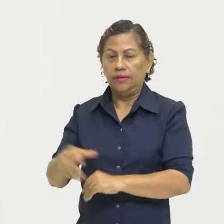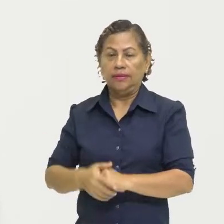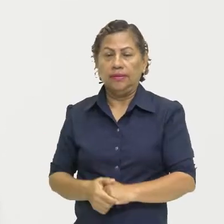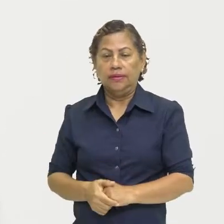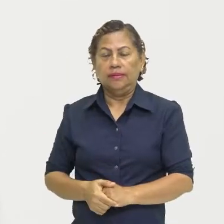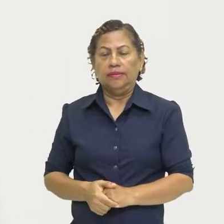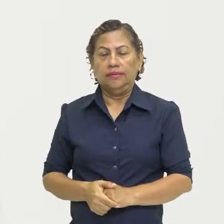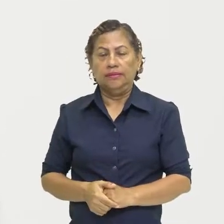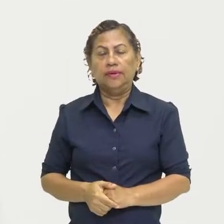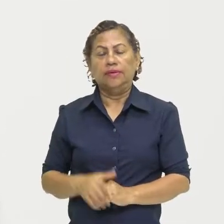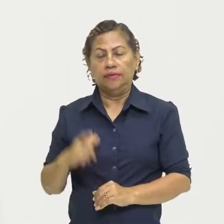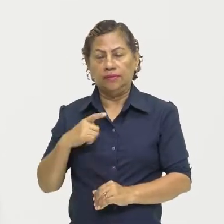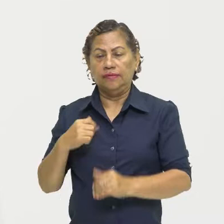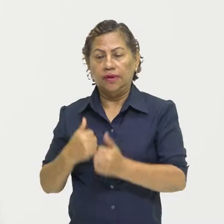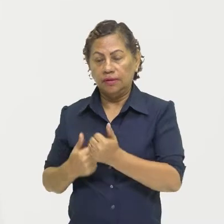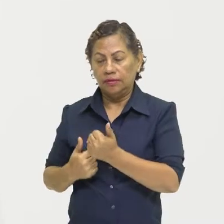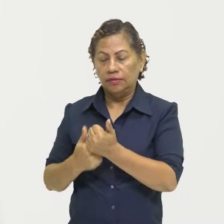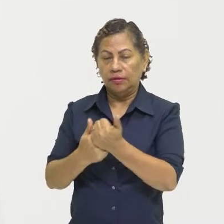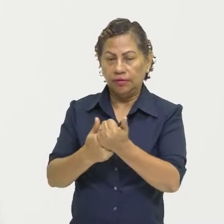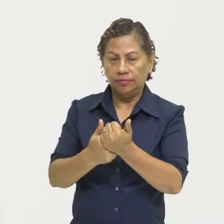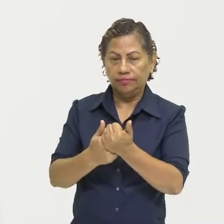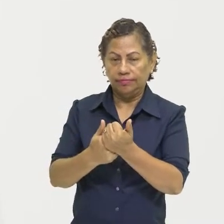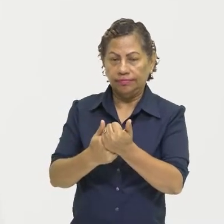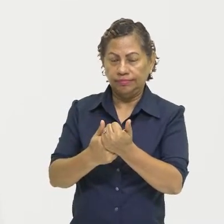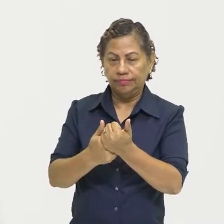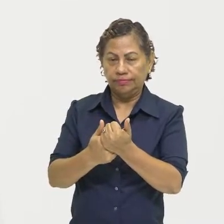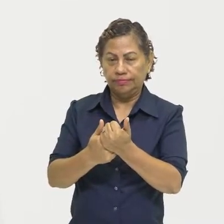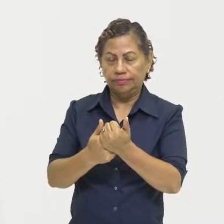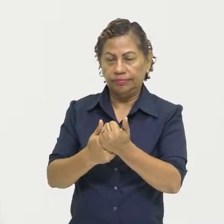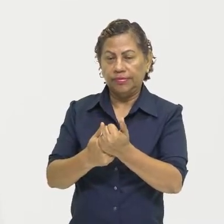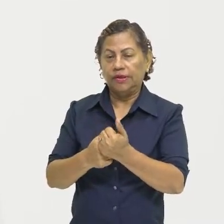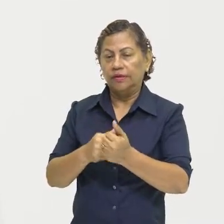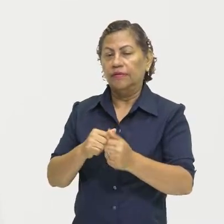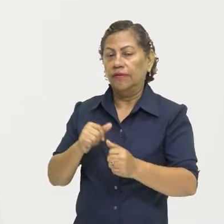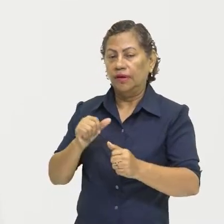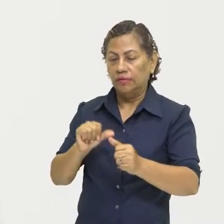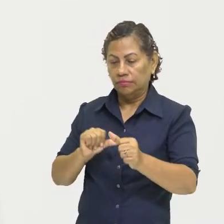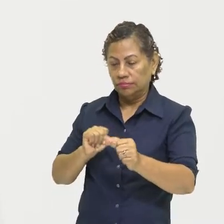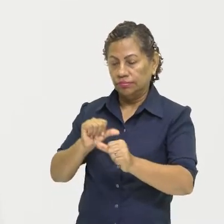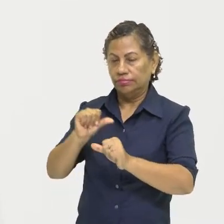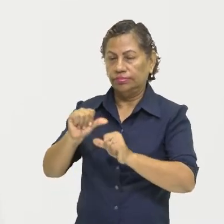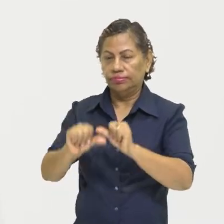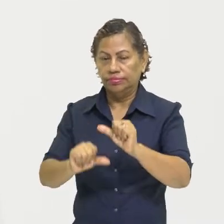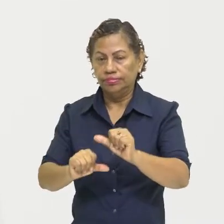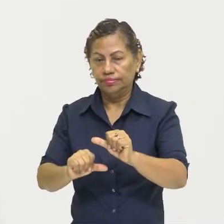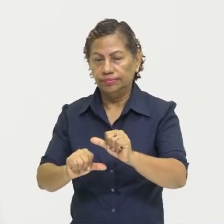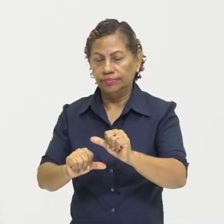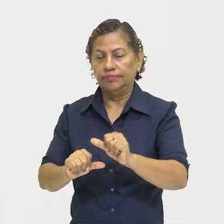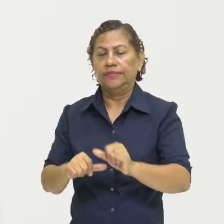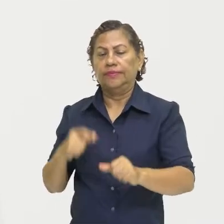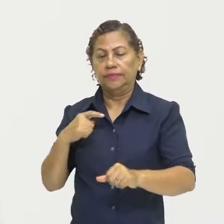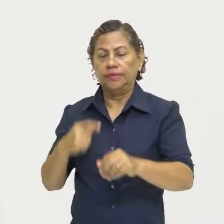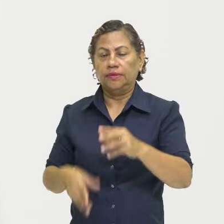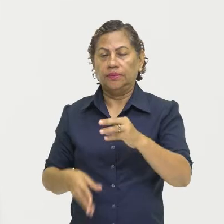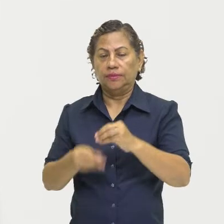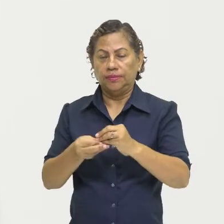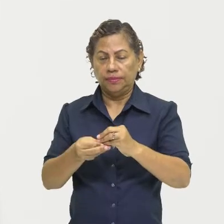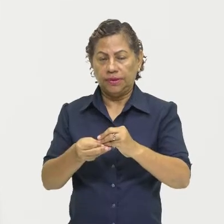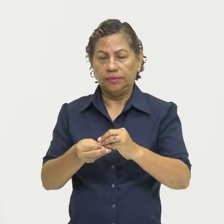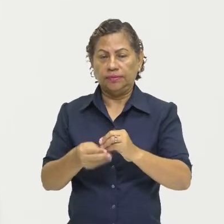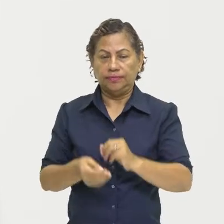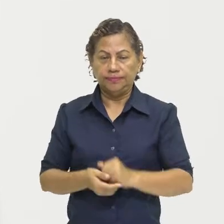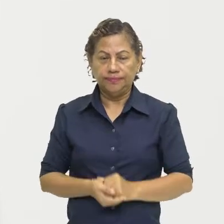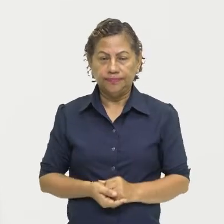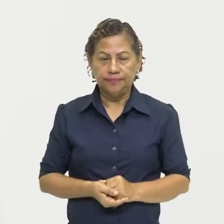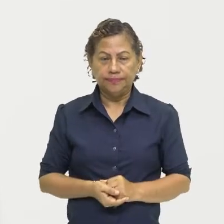elemento auxiliar, né? Justamente ele faz a transitividade para o seu complemento. Logo, o que acontece?